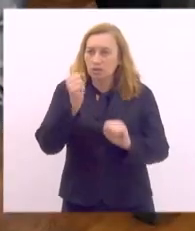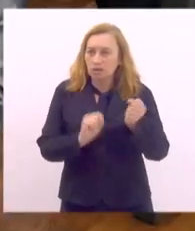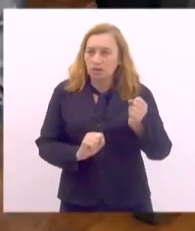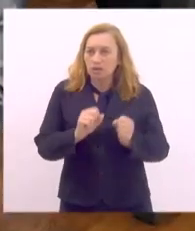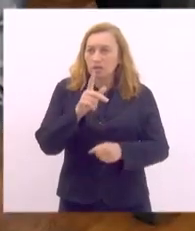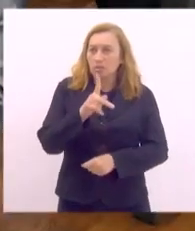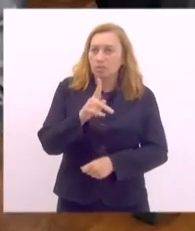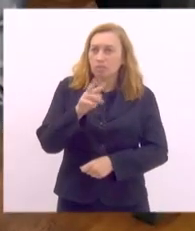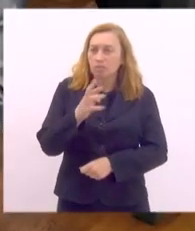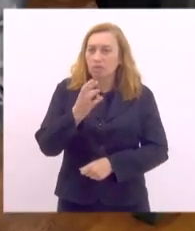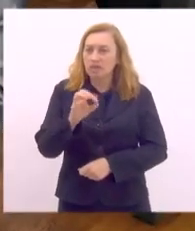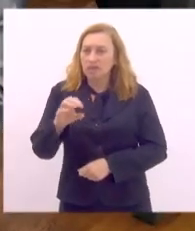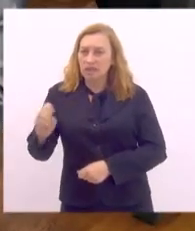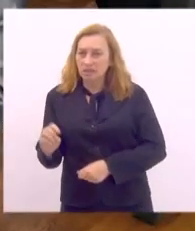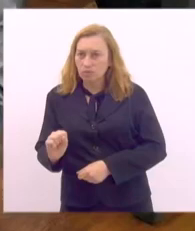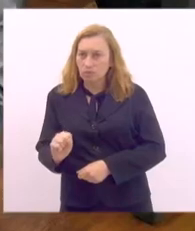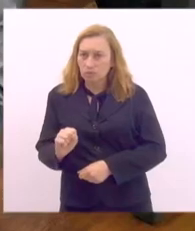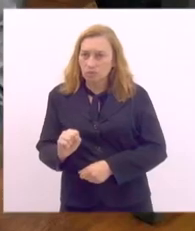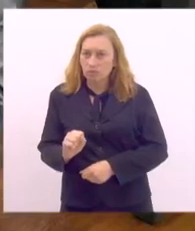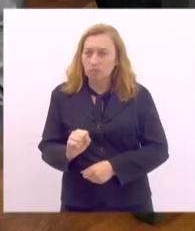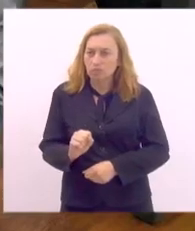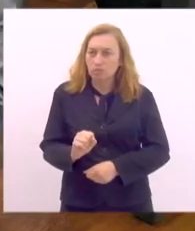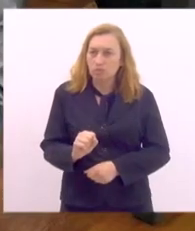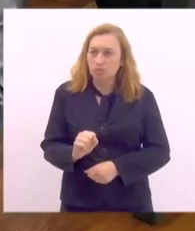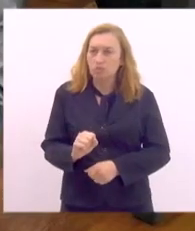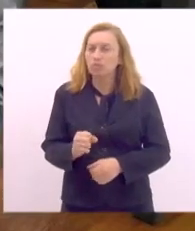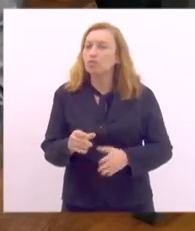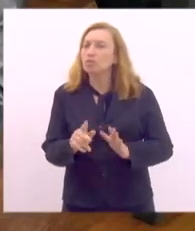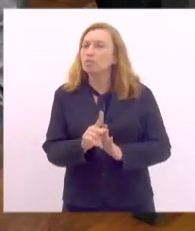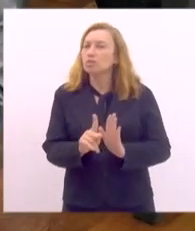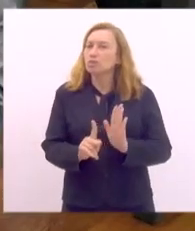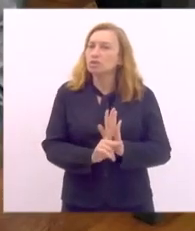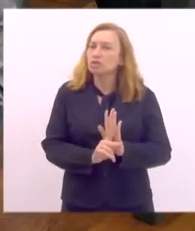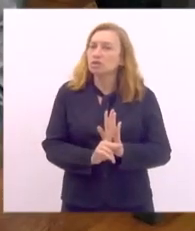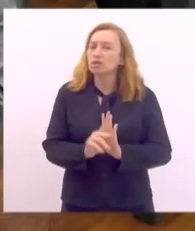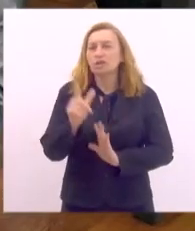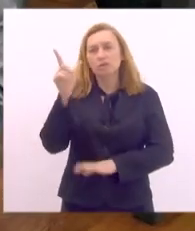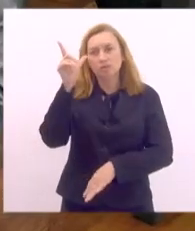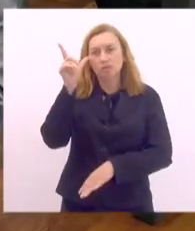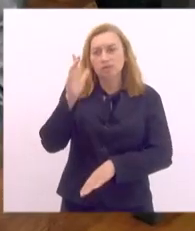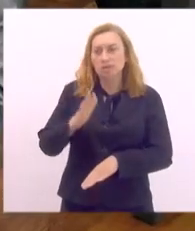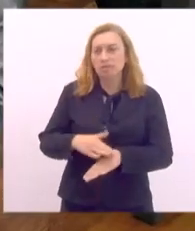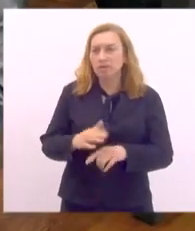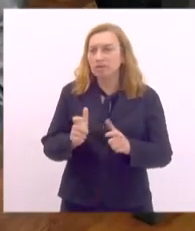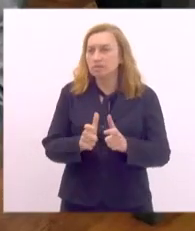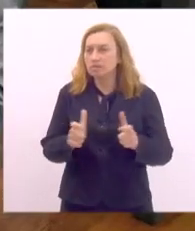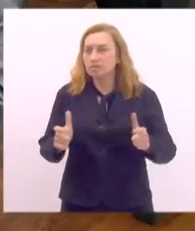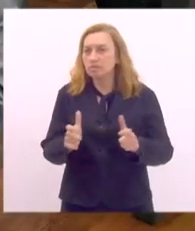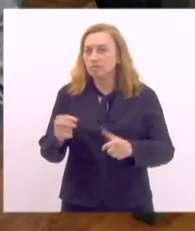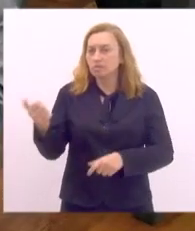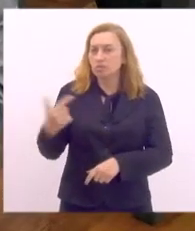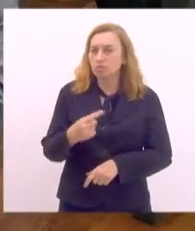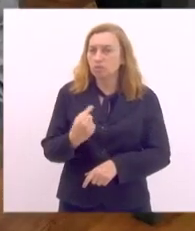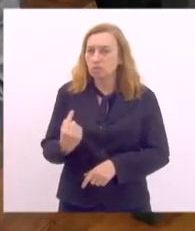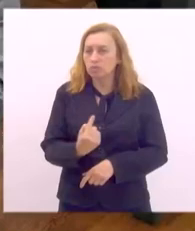sabe mais o que eles são. O projeto da Lucinha é até mais abrangente que o nosso.